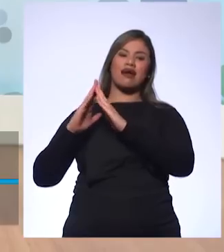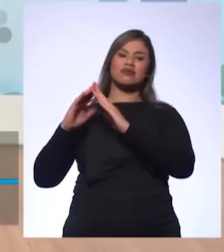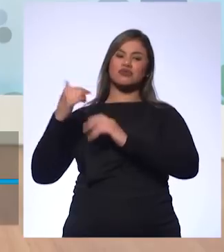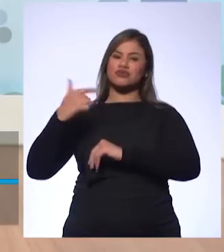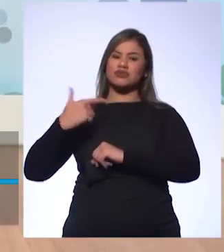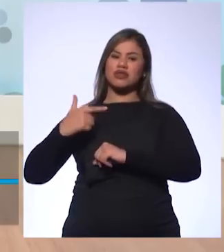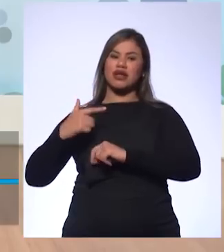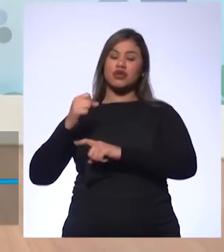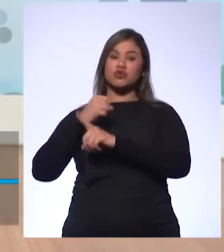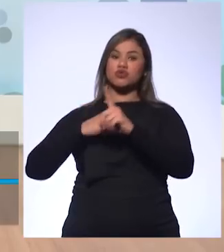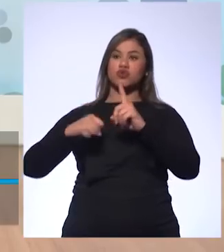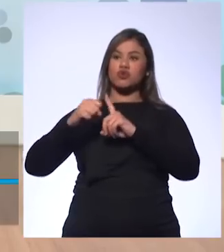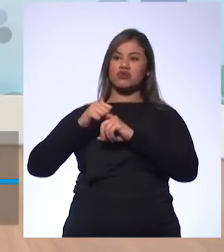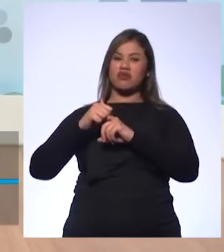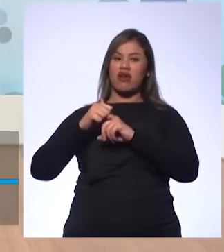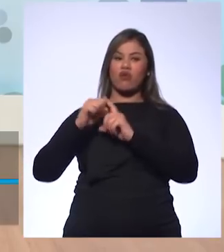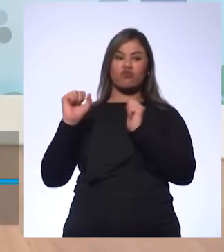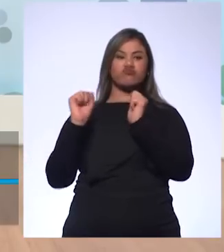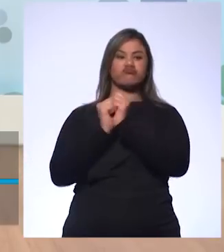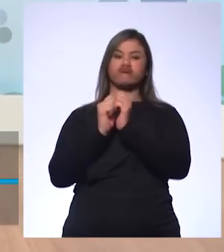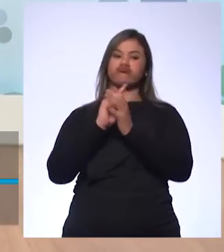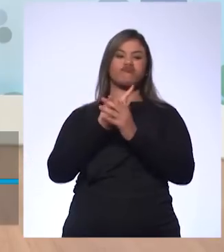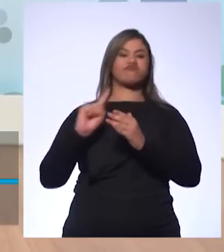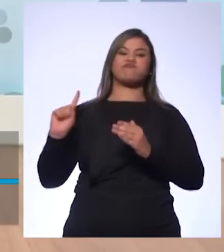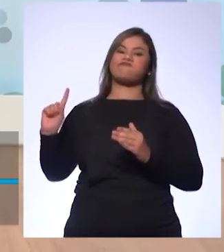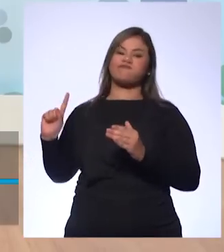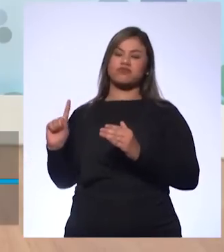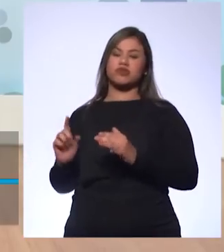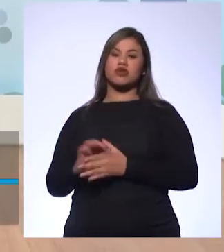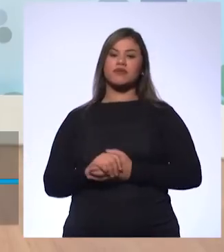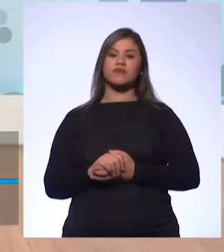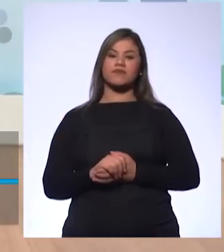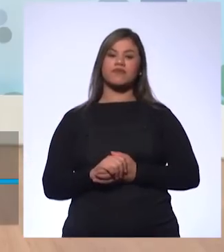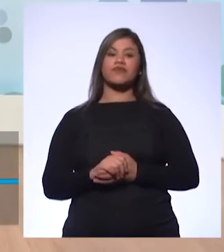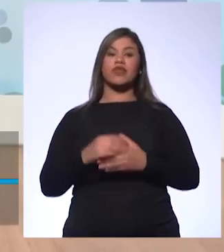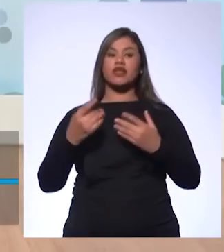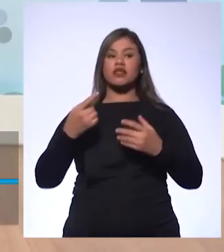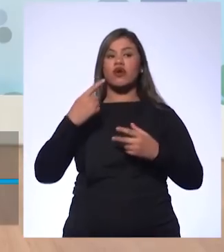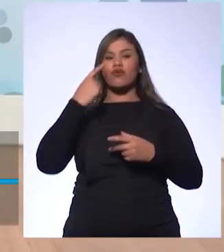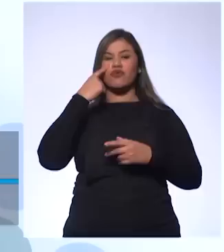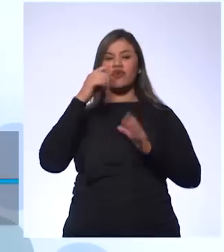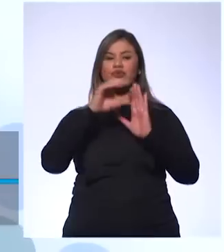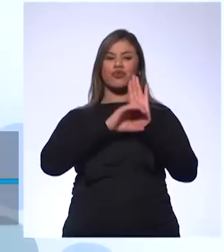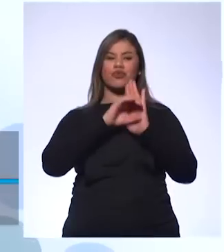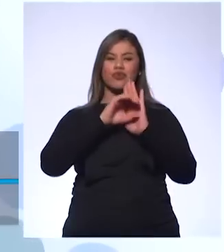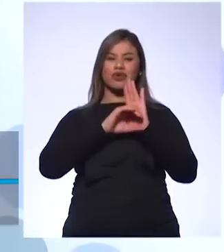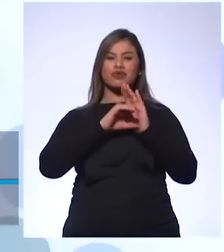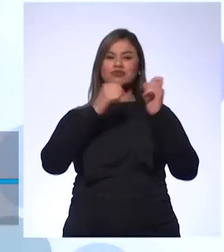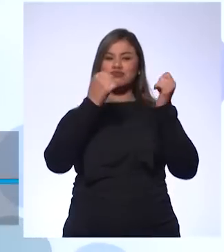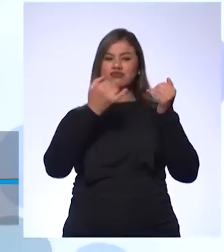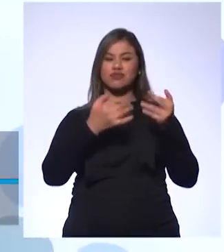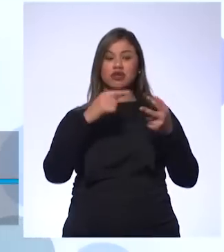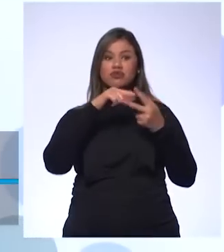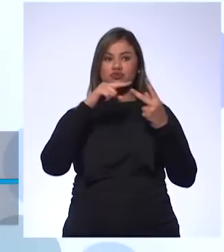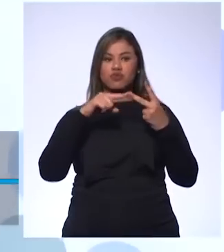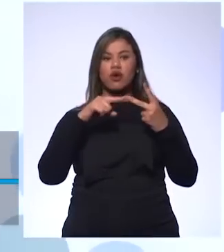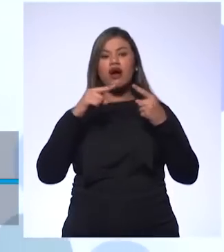excluídos socialmente. Então, quando o currículo paulista coloca apropriação do espaço e exclusão social, é isso que ele quer dizer.